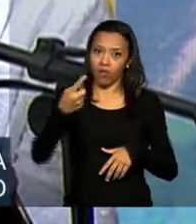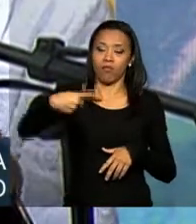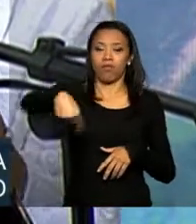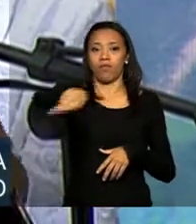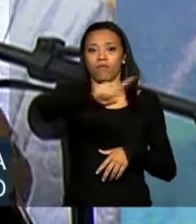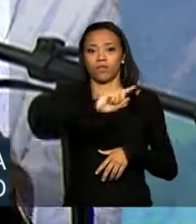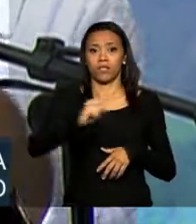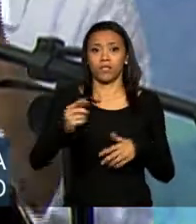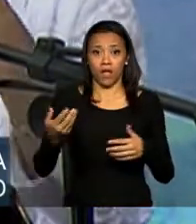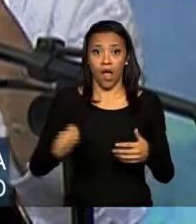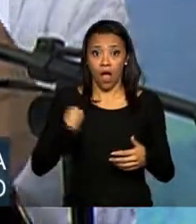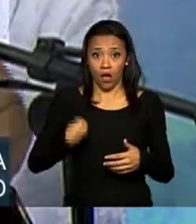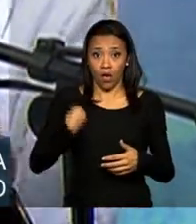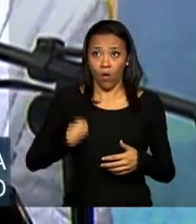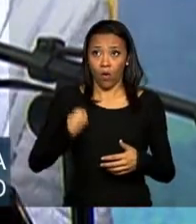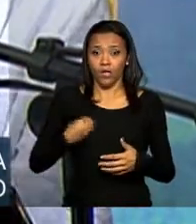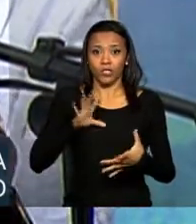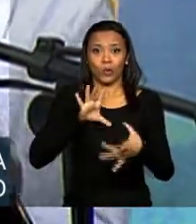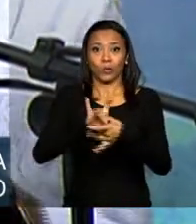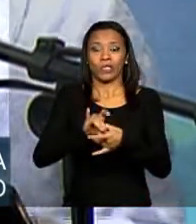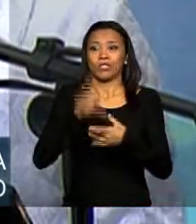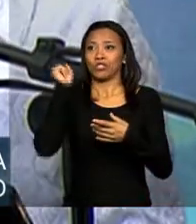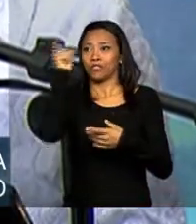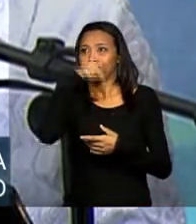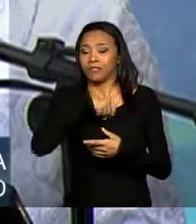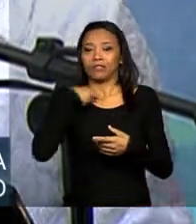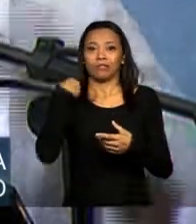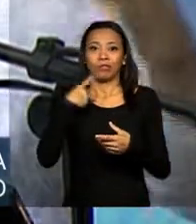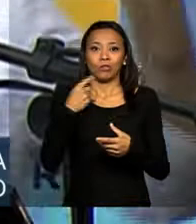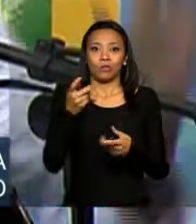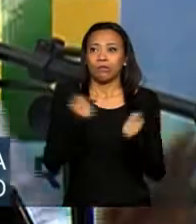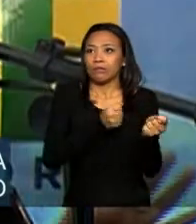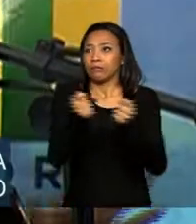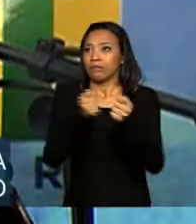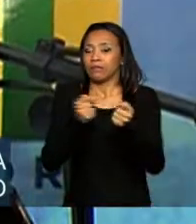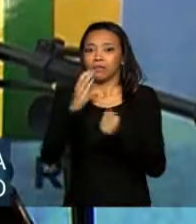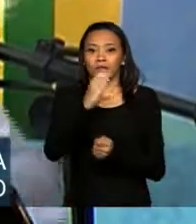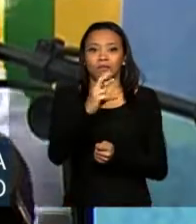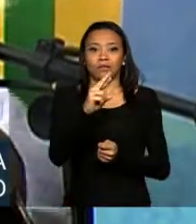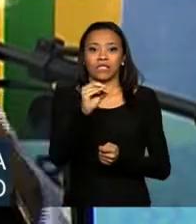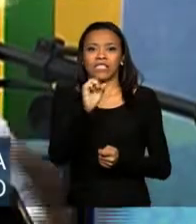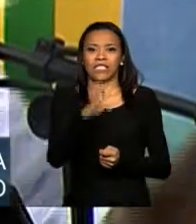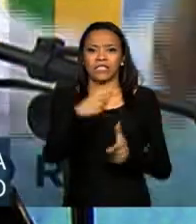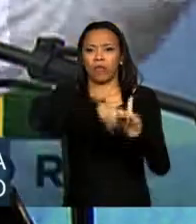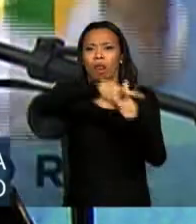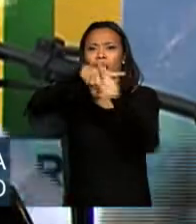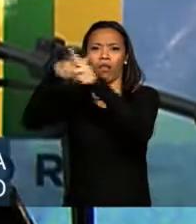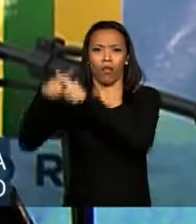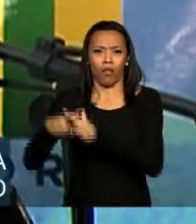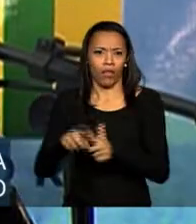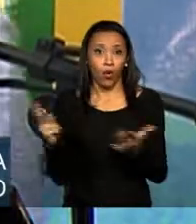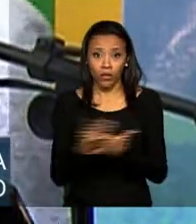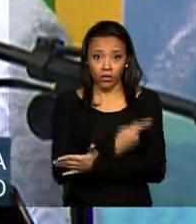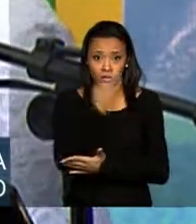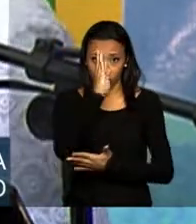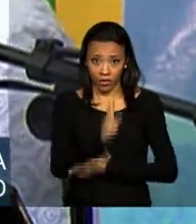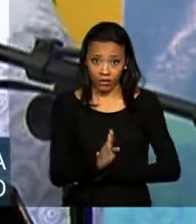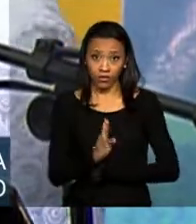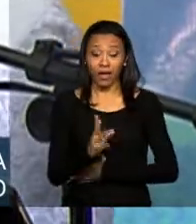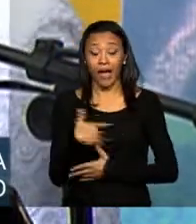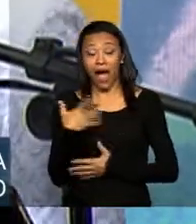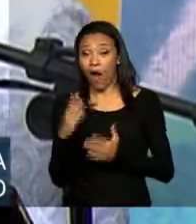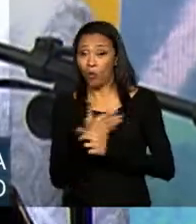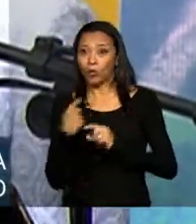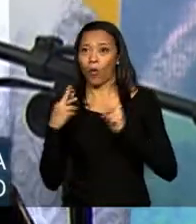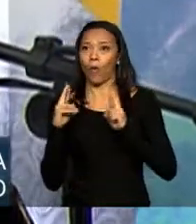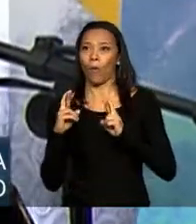momento de dificuldade ele é passageiro e conjuntural Tem gente no Brasil que aposta no quanto pior